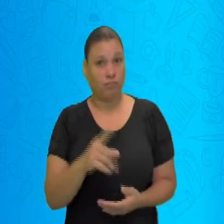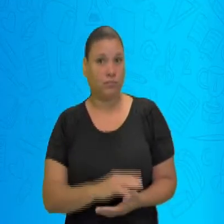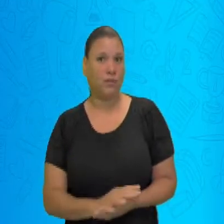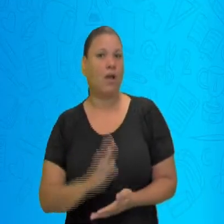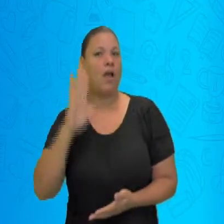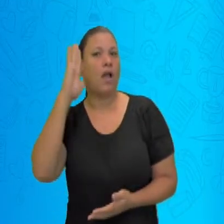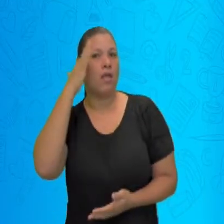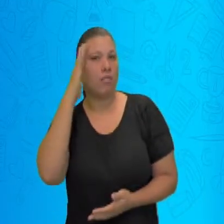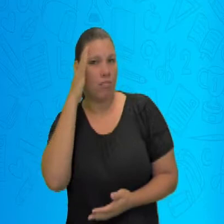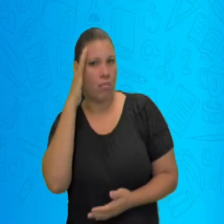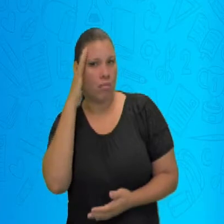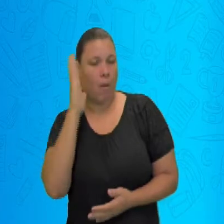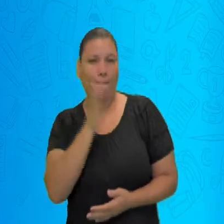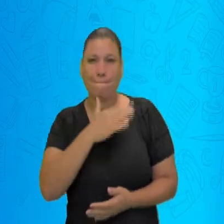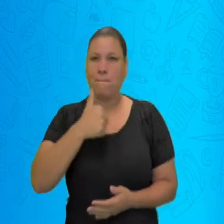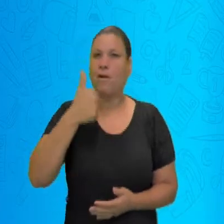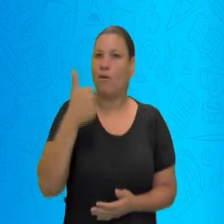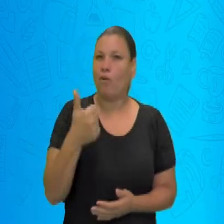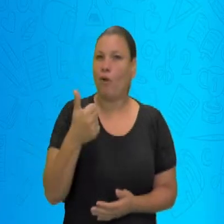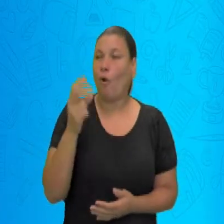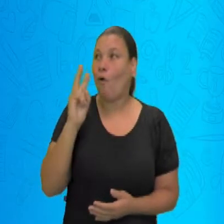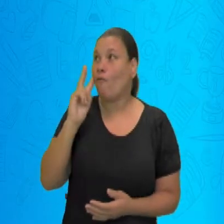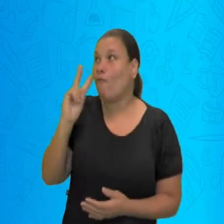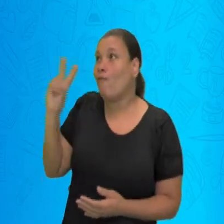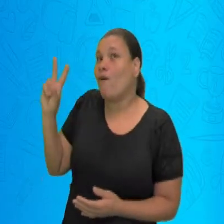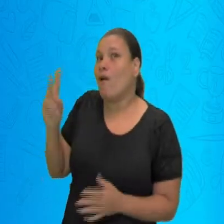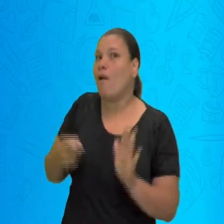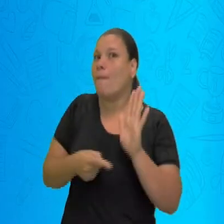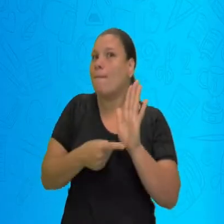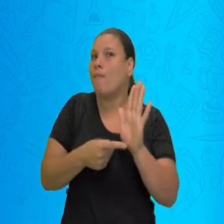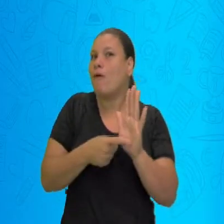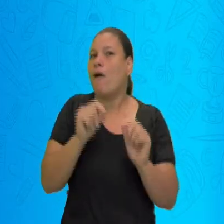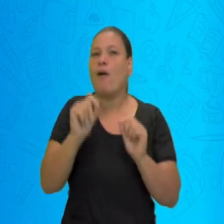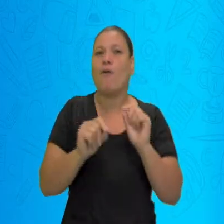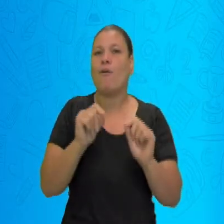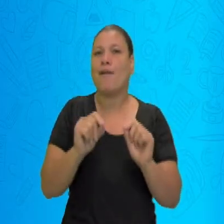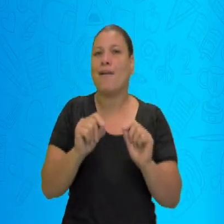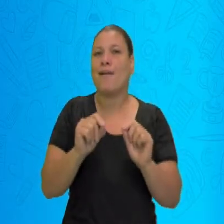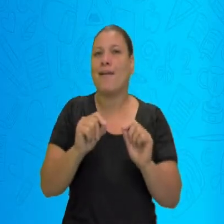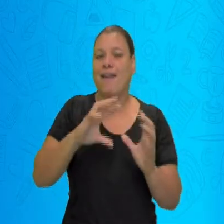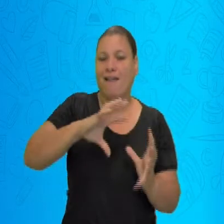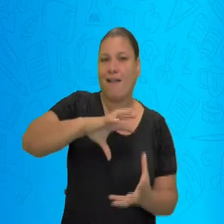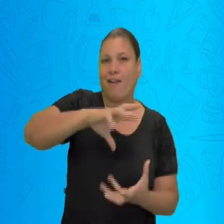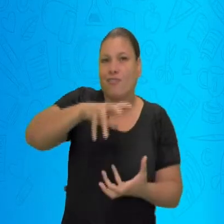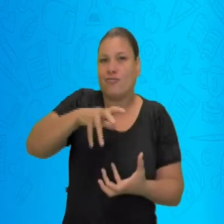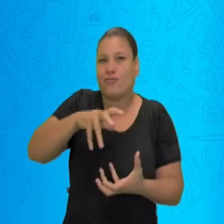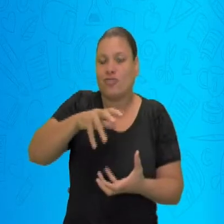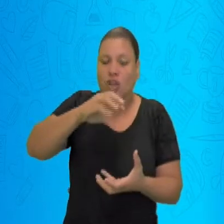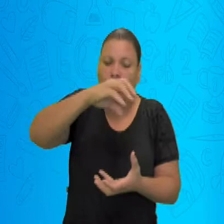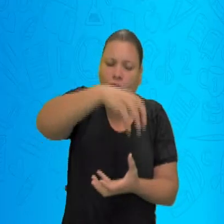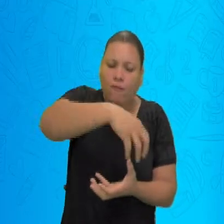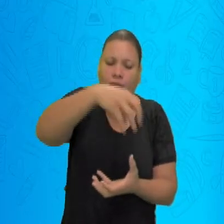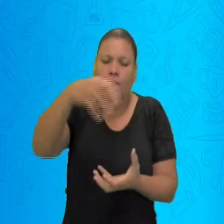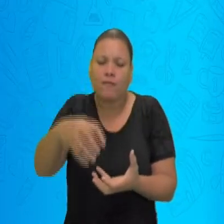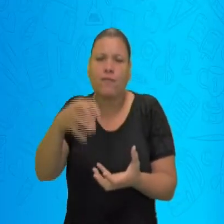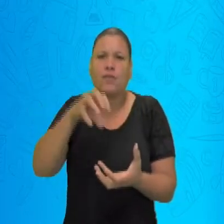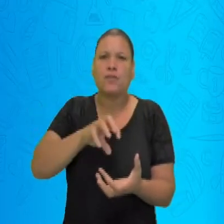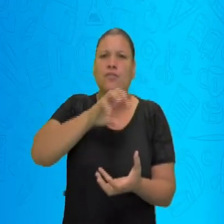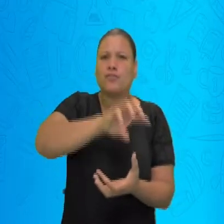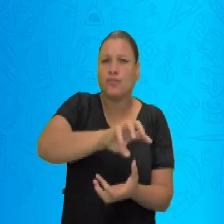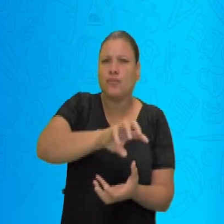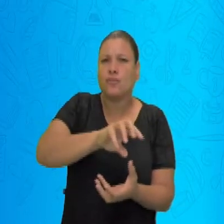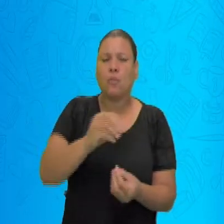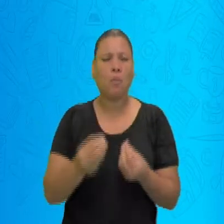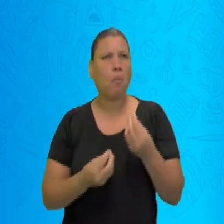nós vamos dividir em subcontinentes. América do Norte,